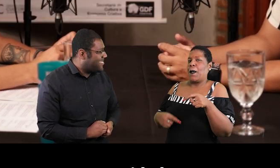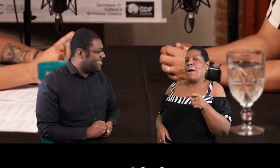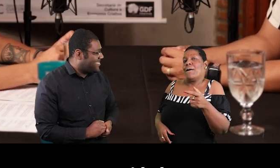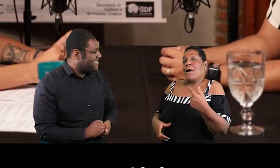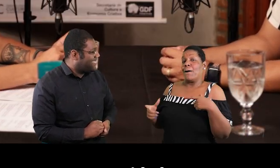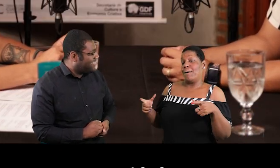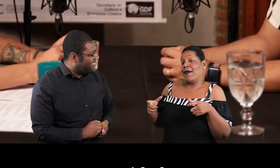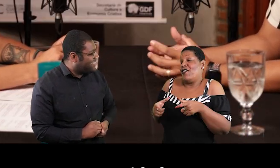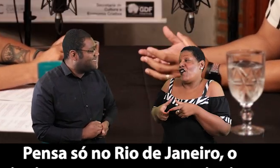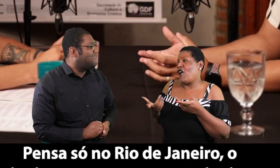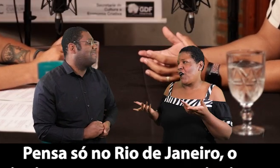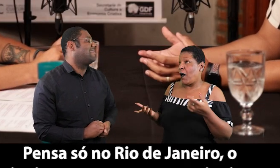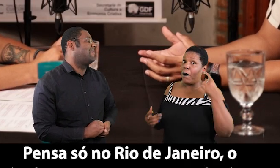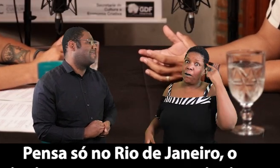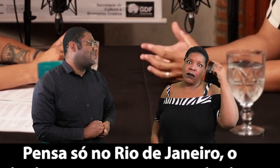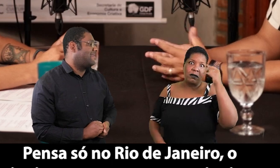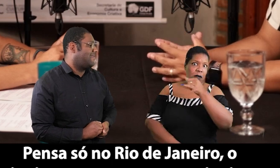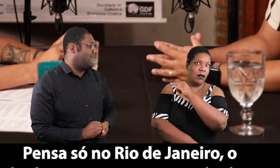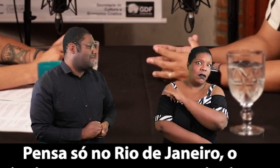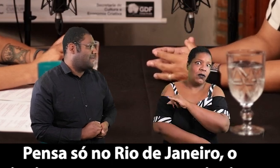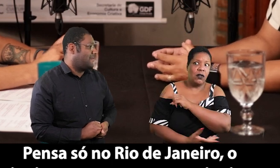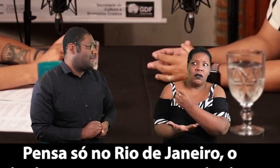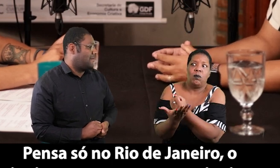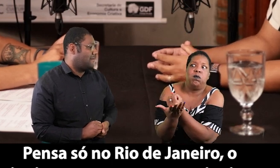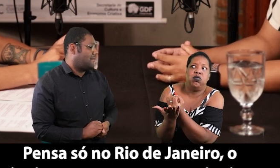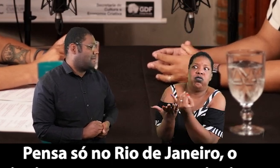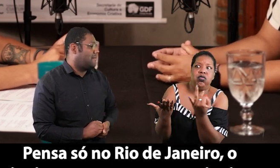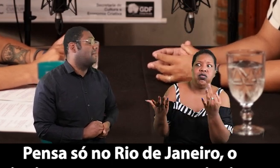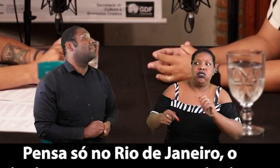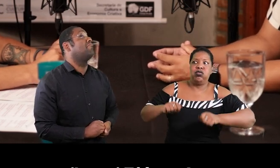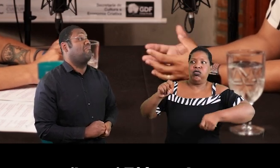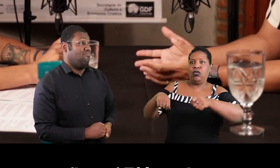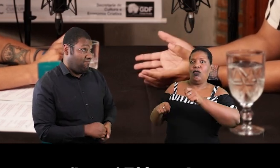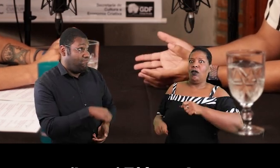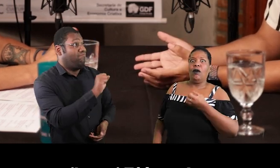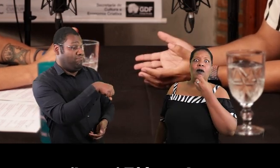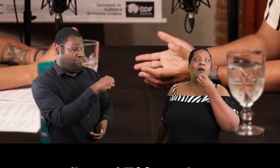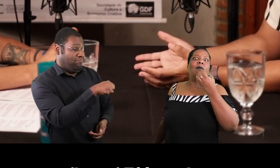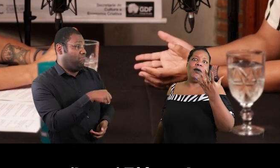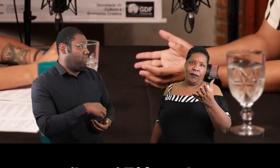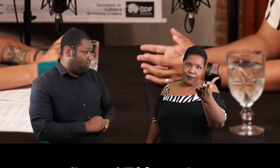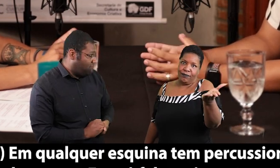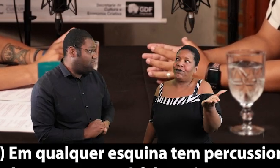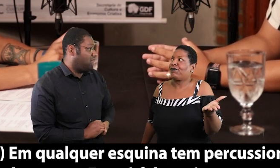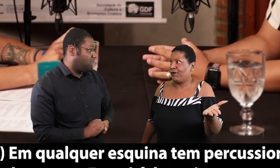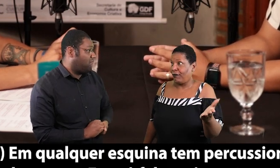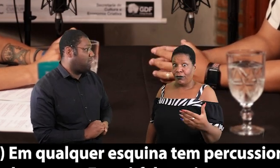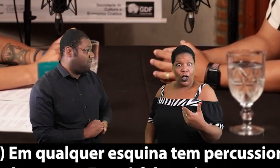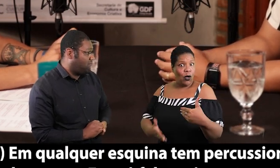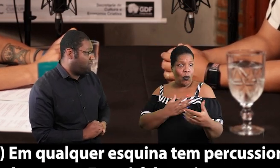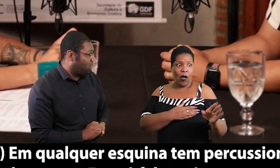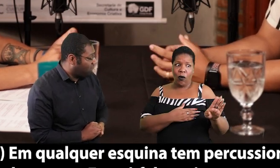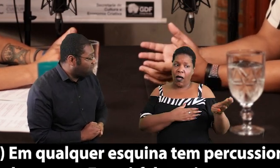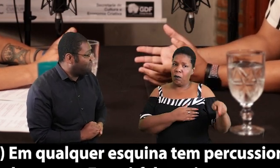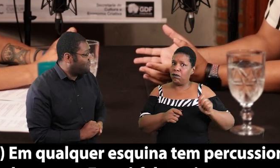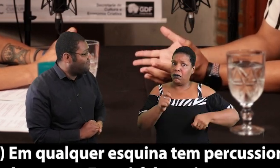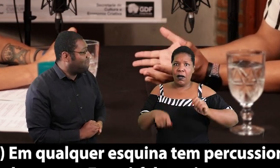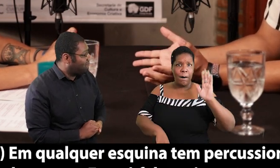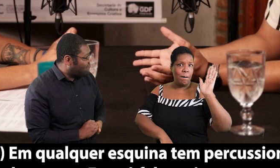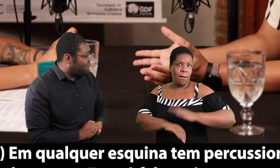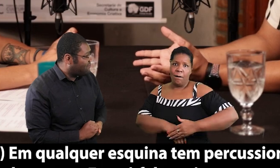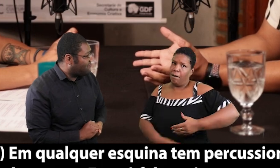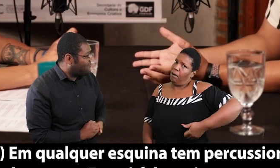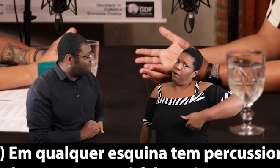Por ser uma cidade menor. Pensa só no Rio de Janeiro, tanto de percussionista que tem. Tá louco. E percussionista muito bom, né? Em qualquer esquina tem percussionista muito